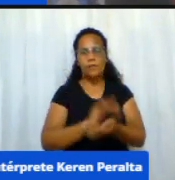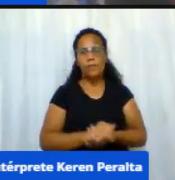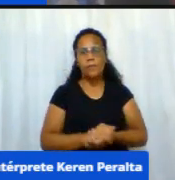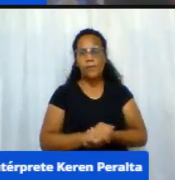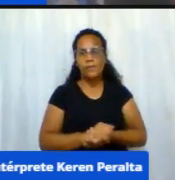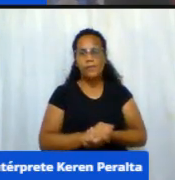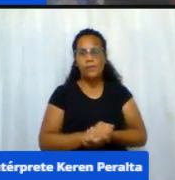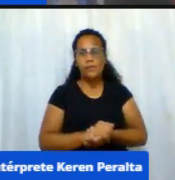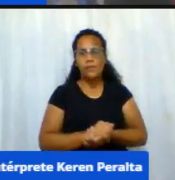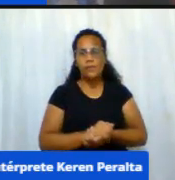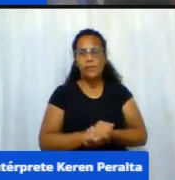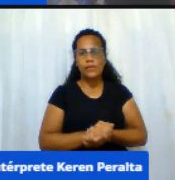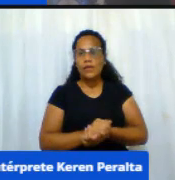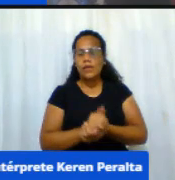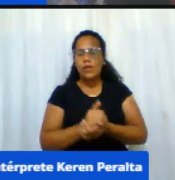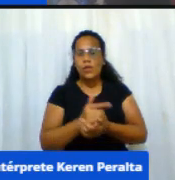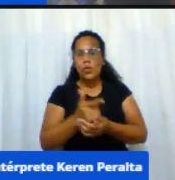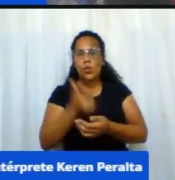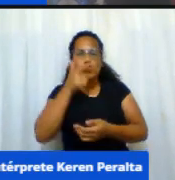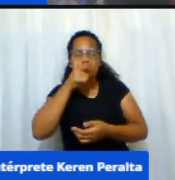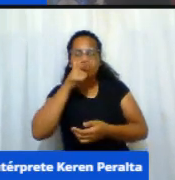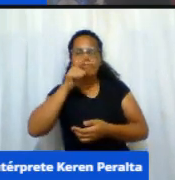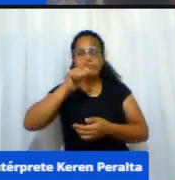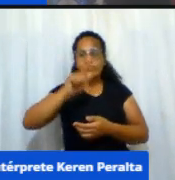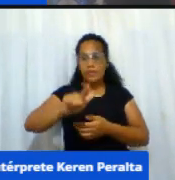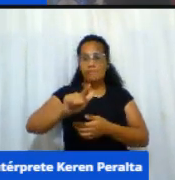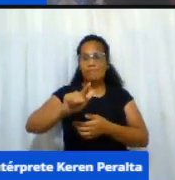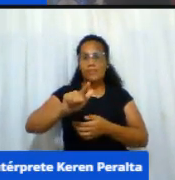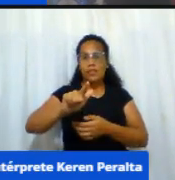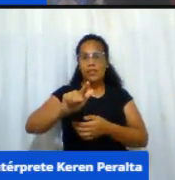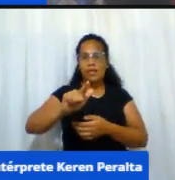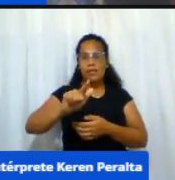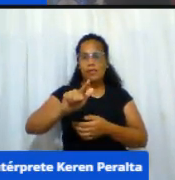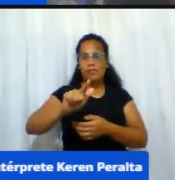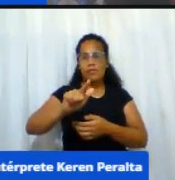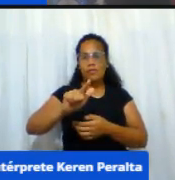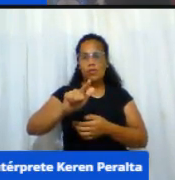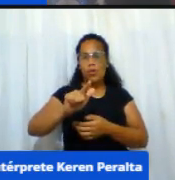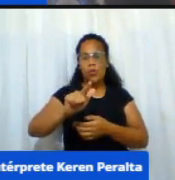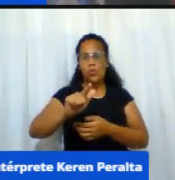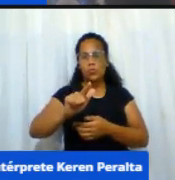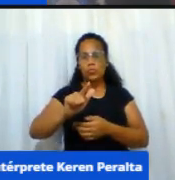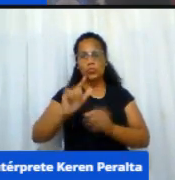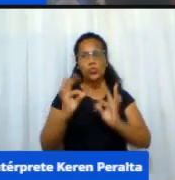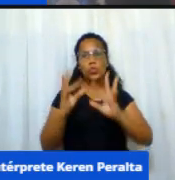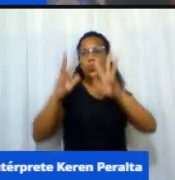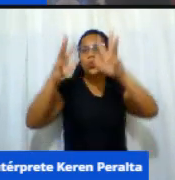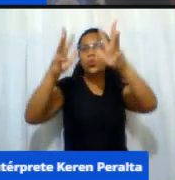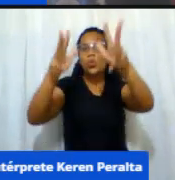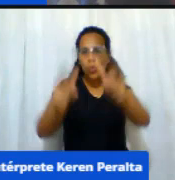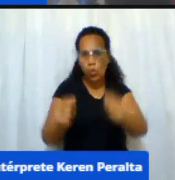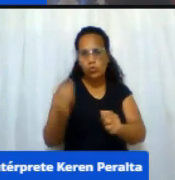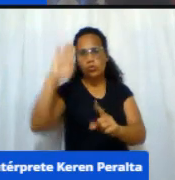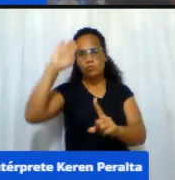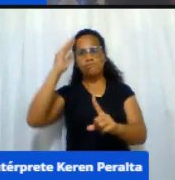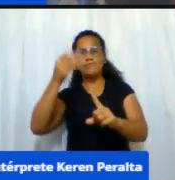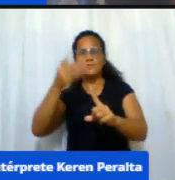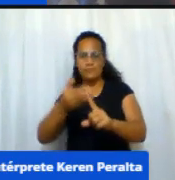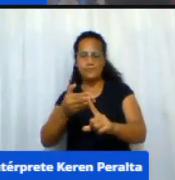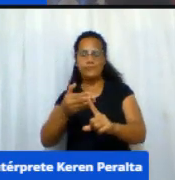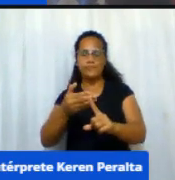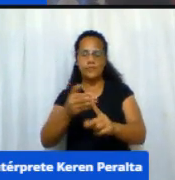não atende ou satisfaz por completo nossas necessidades. Isso não significa que não